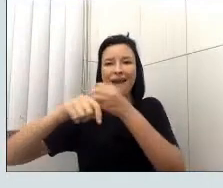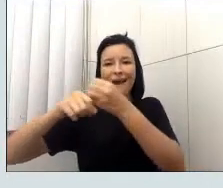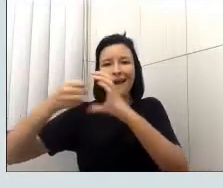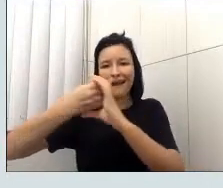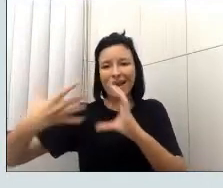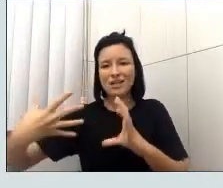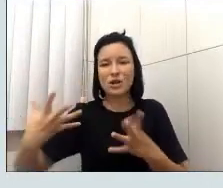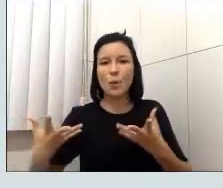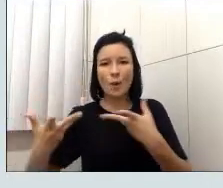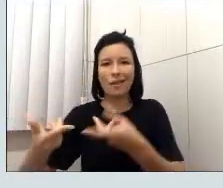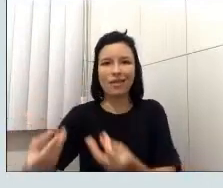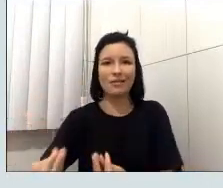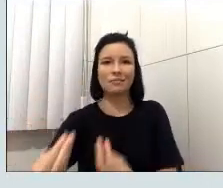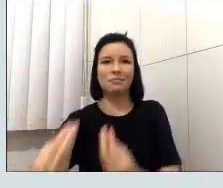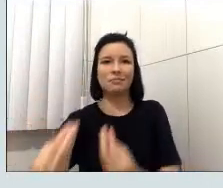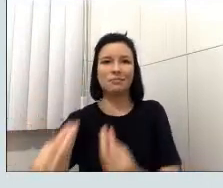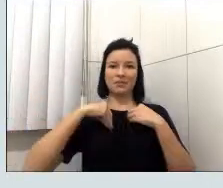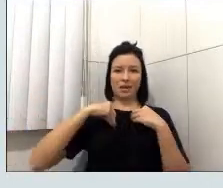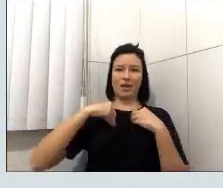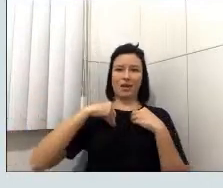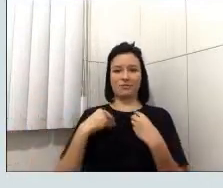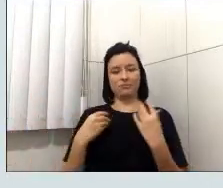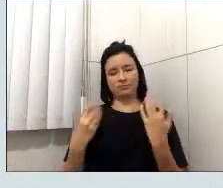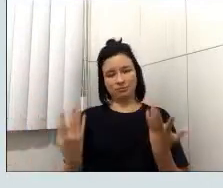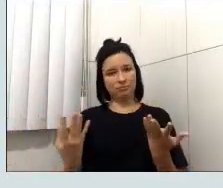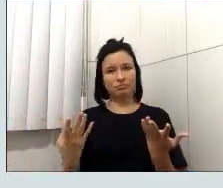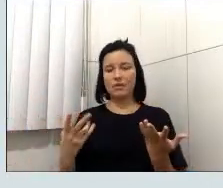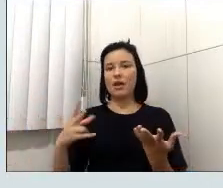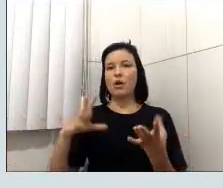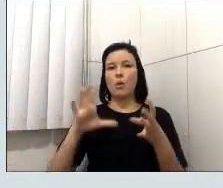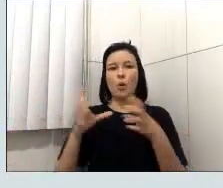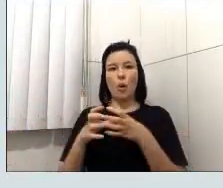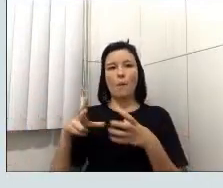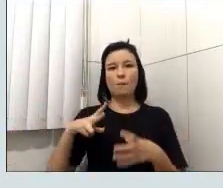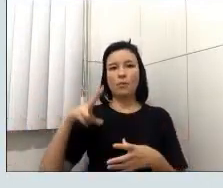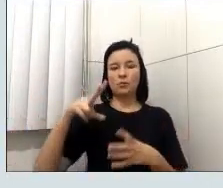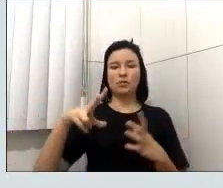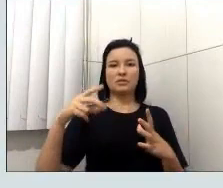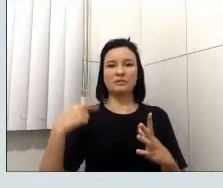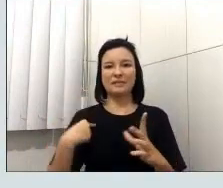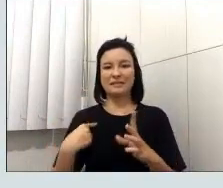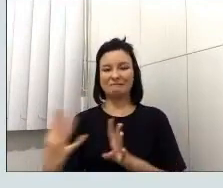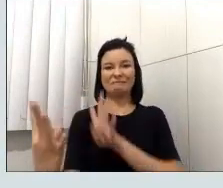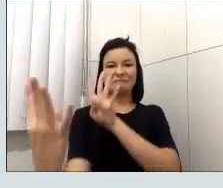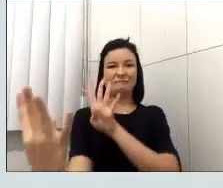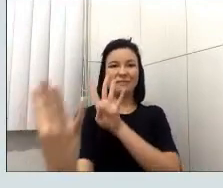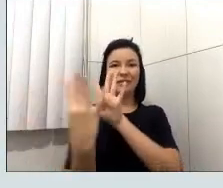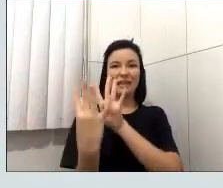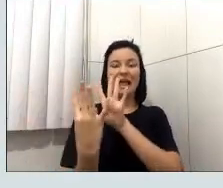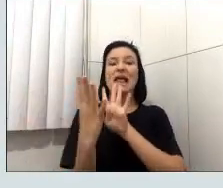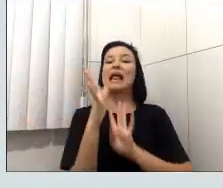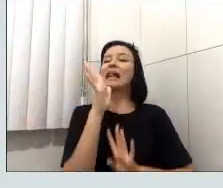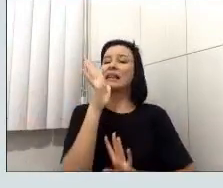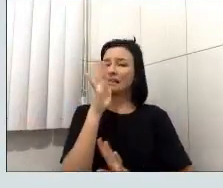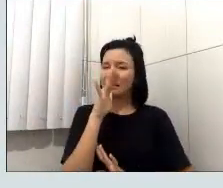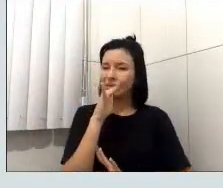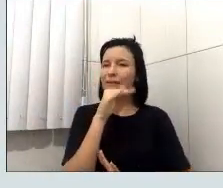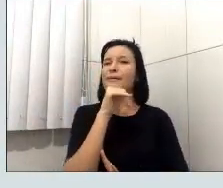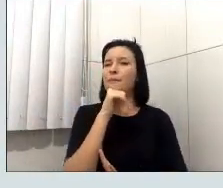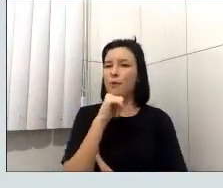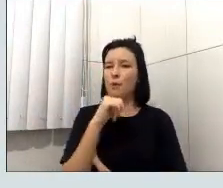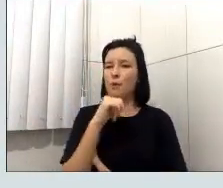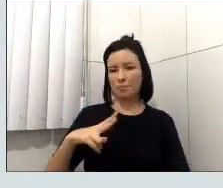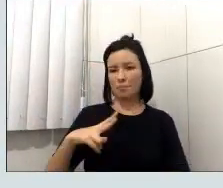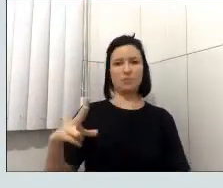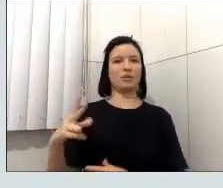vai ser, dos portugueses com esses grupos, vai ser demorado, vai ser longe do início da chegada